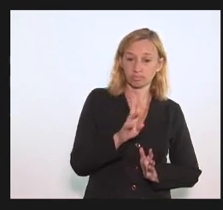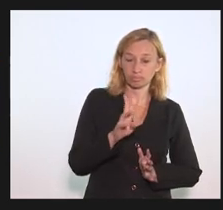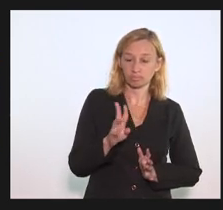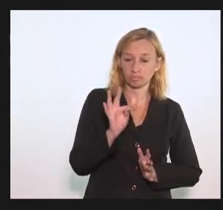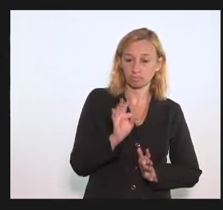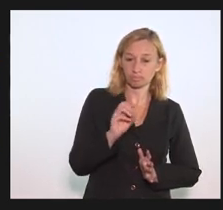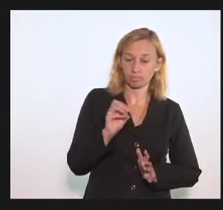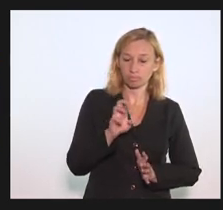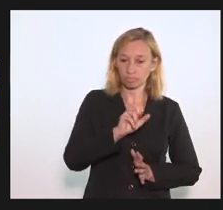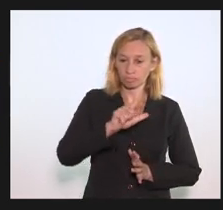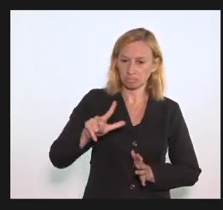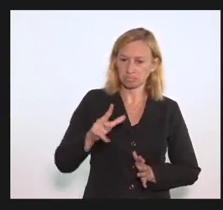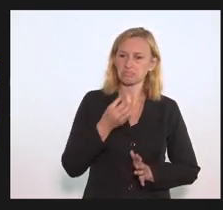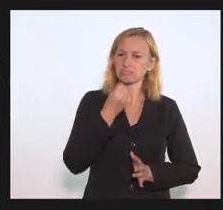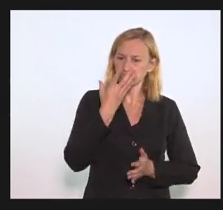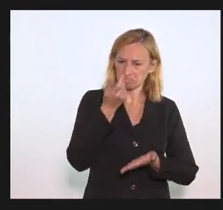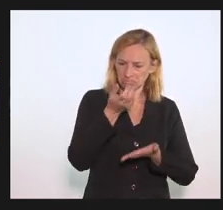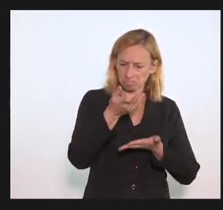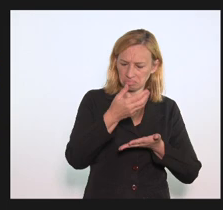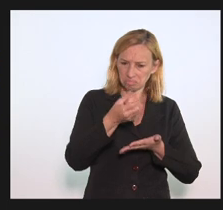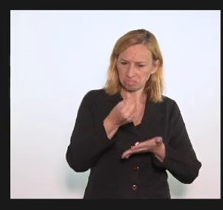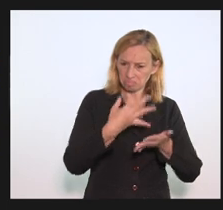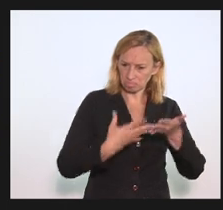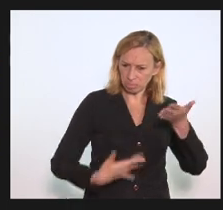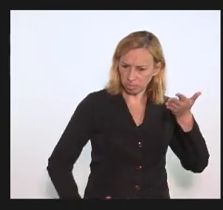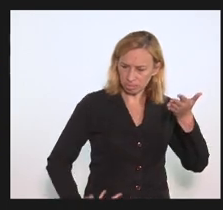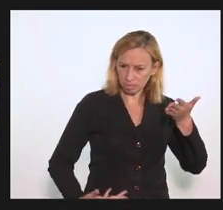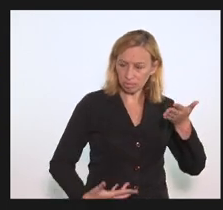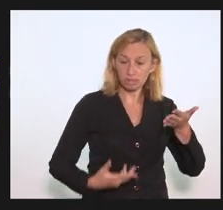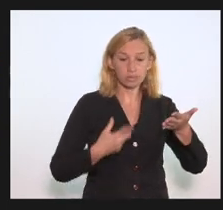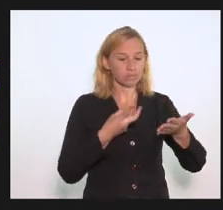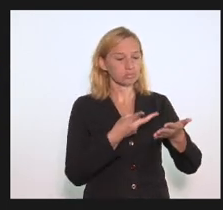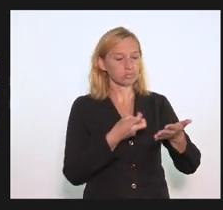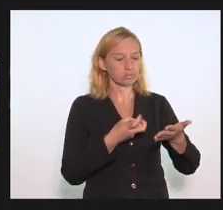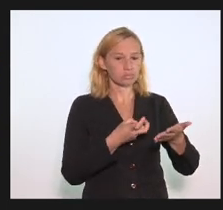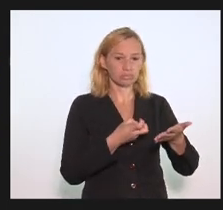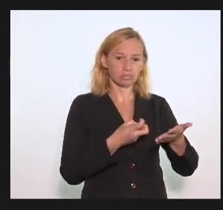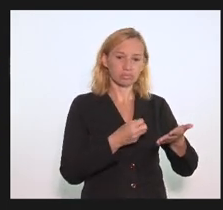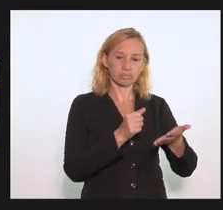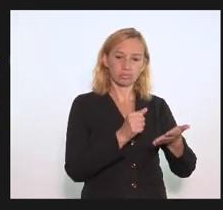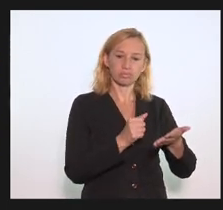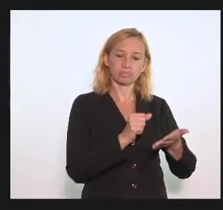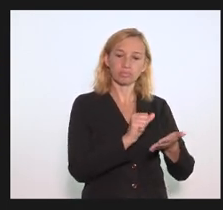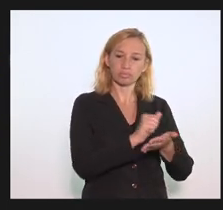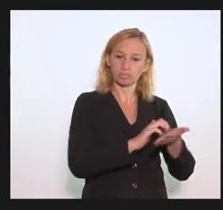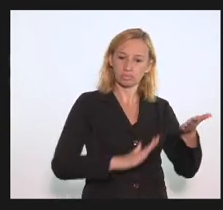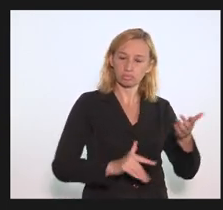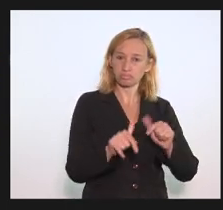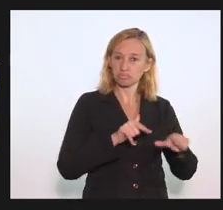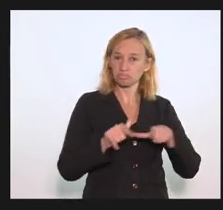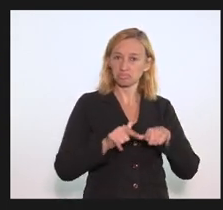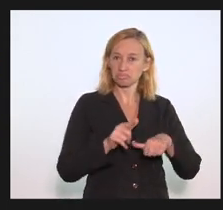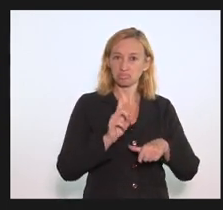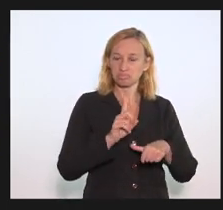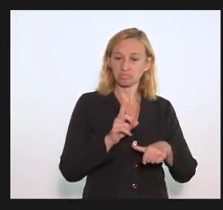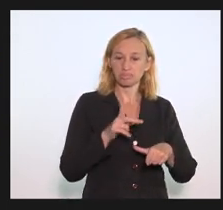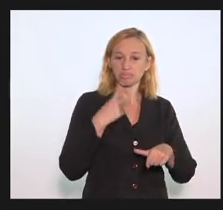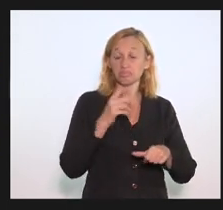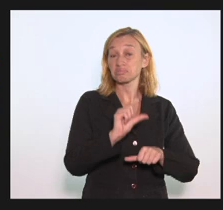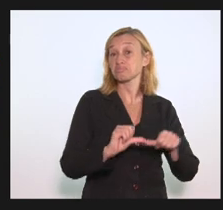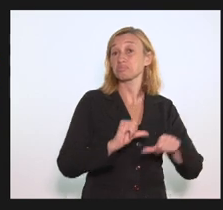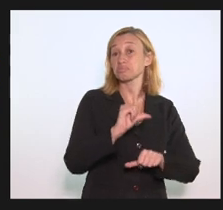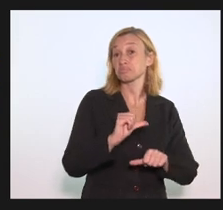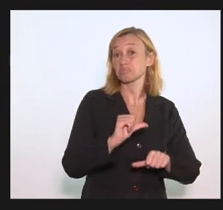bem descrito. E como aqui examinamos, a dinâmica do trabalho não vai tratar de possíveis mudanças